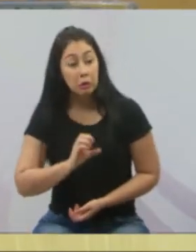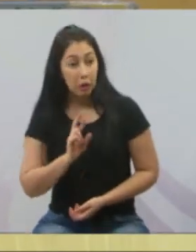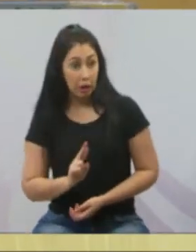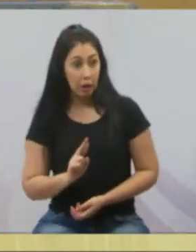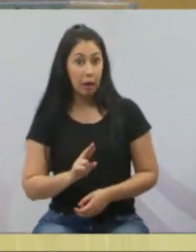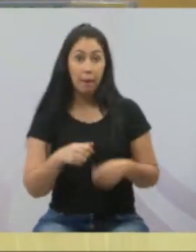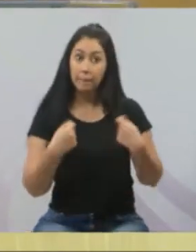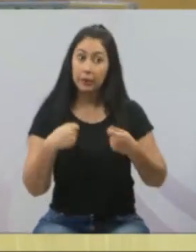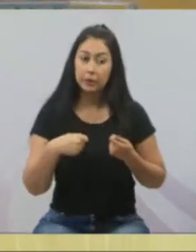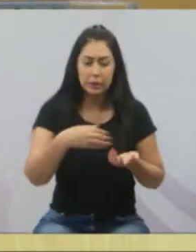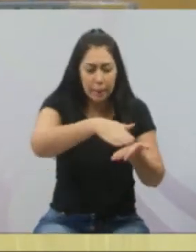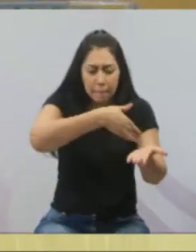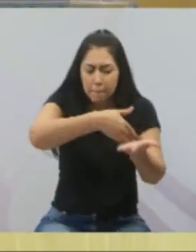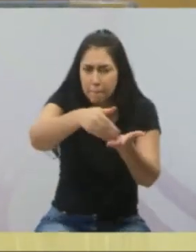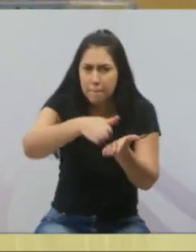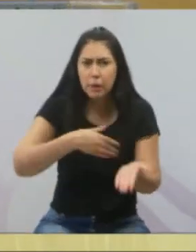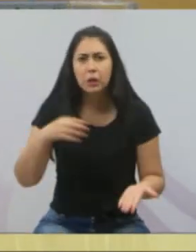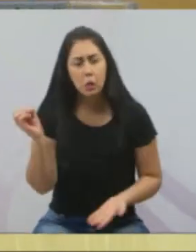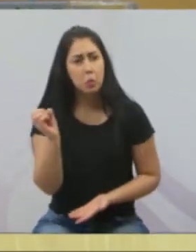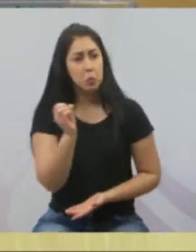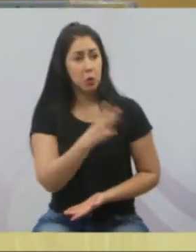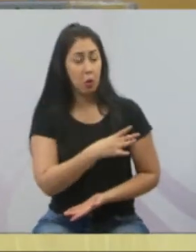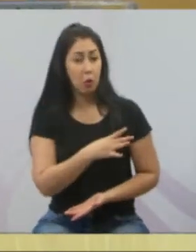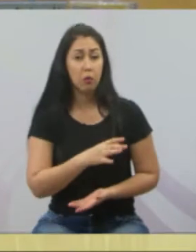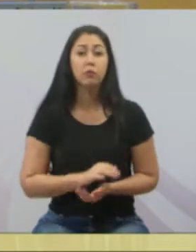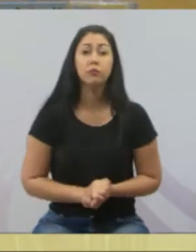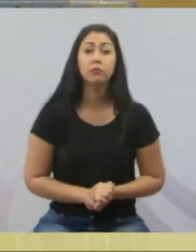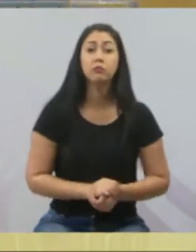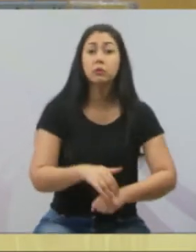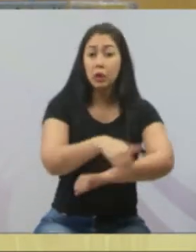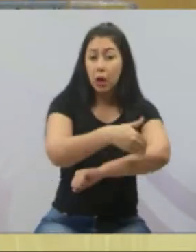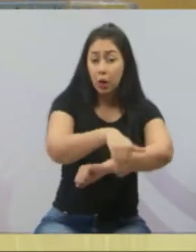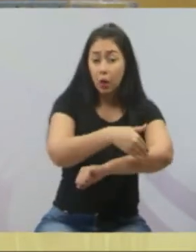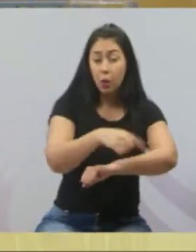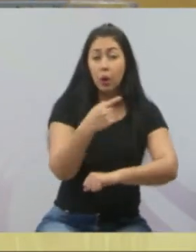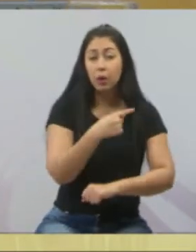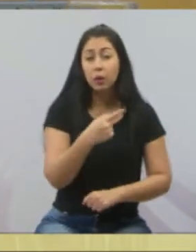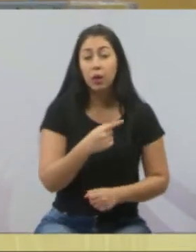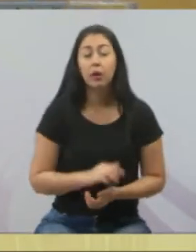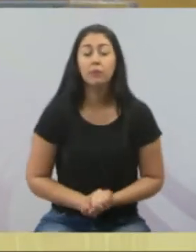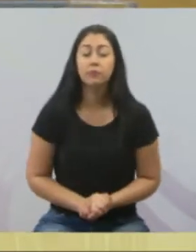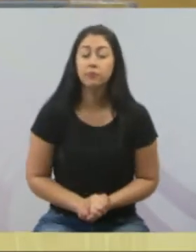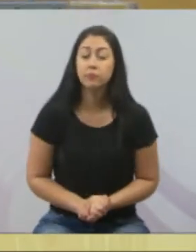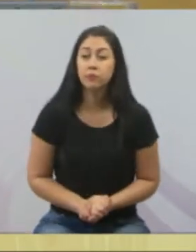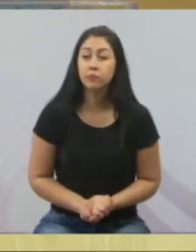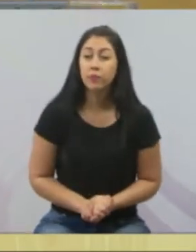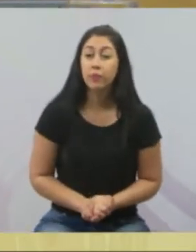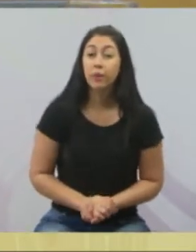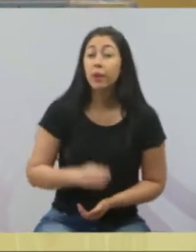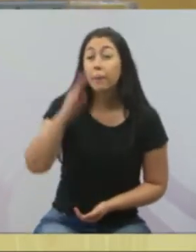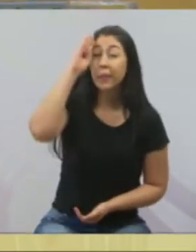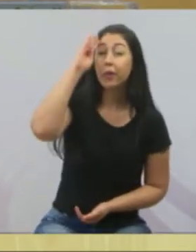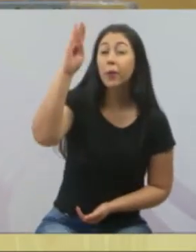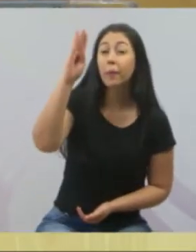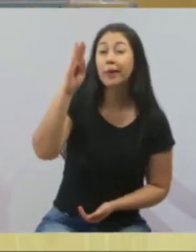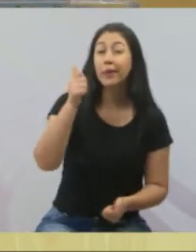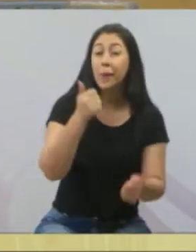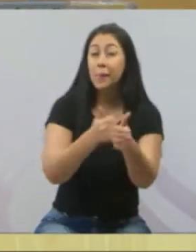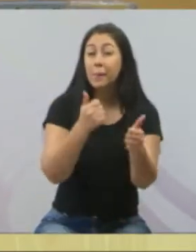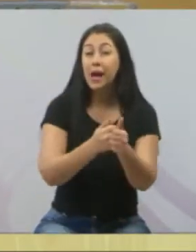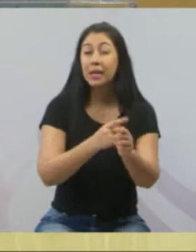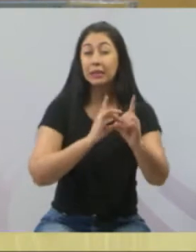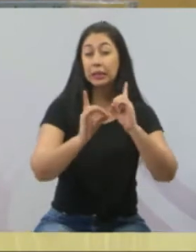de poste instalado em frente à garagem do imóvel de número 41, na Rua Simão Pires, no Parque Meia Lua, em Jacareí. Assim sendo, muito respeitosamente, recorremos à